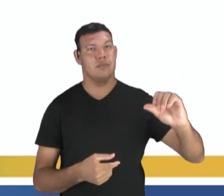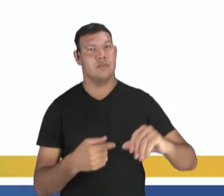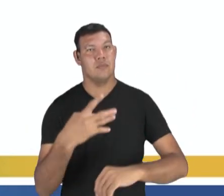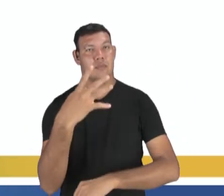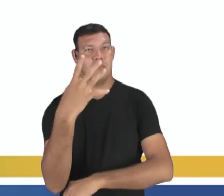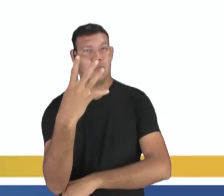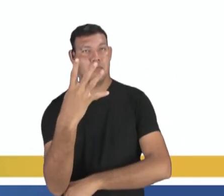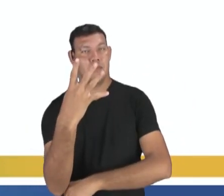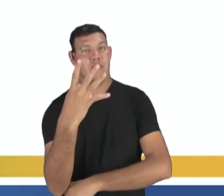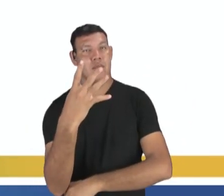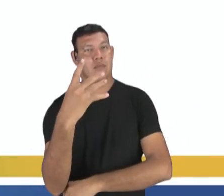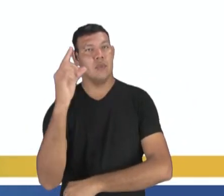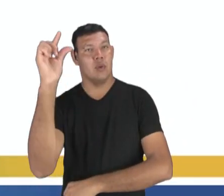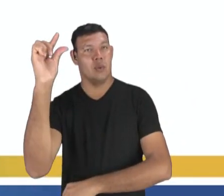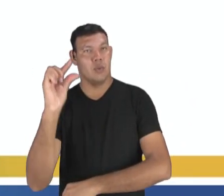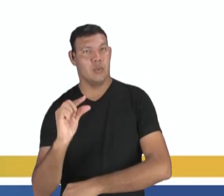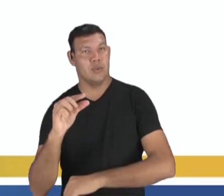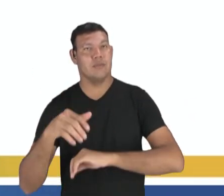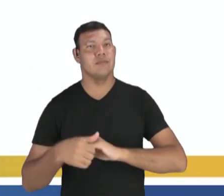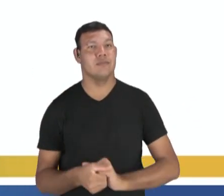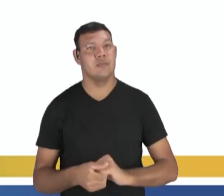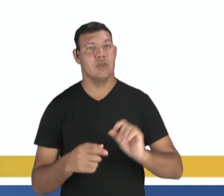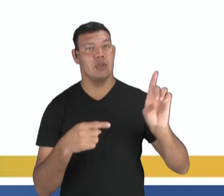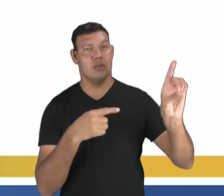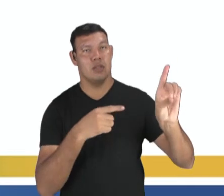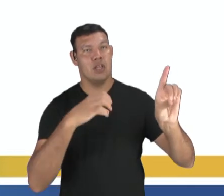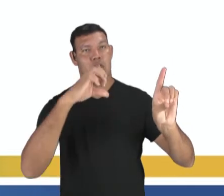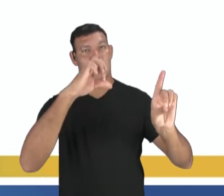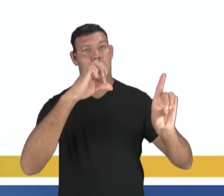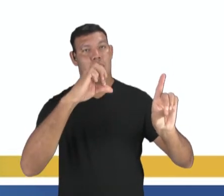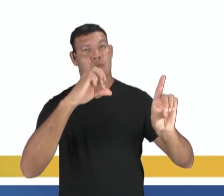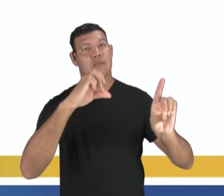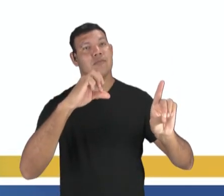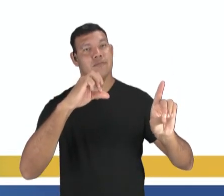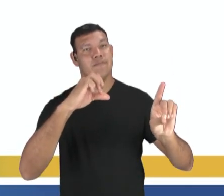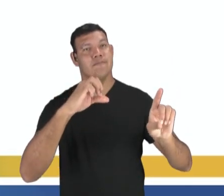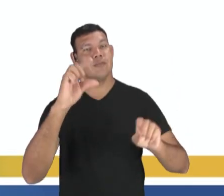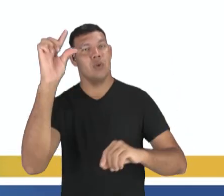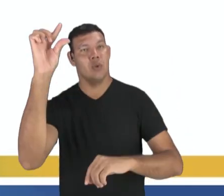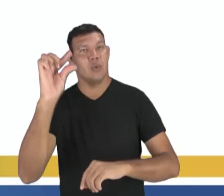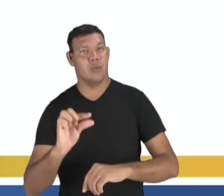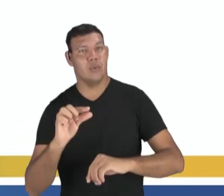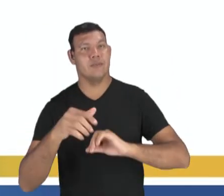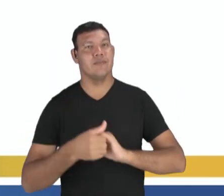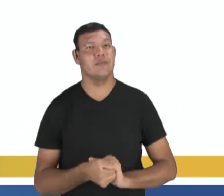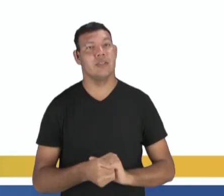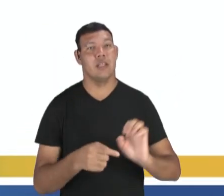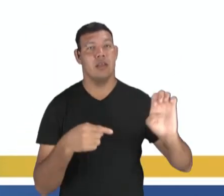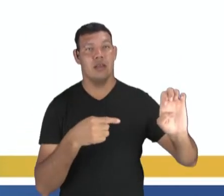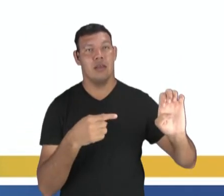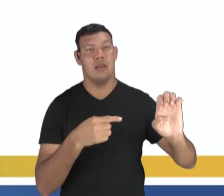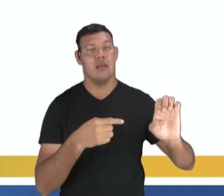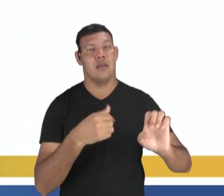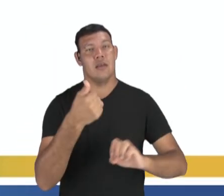menor quatro vezes menor nove vezes menor ou 14 vezes menor